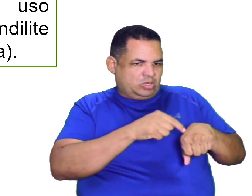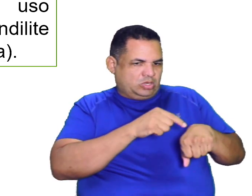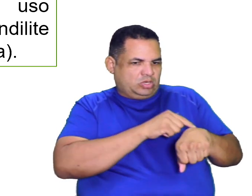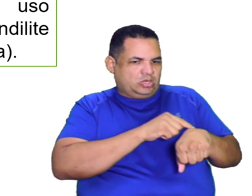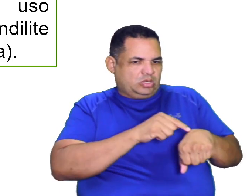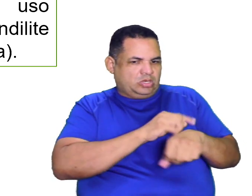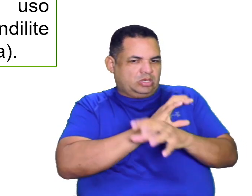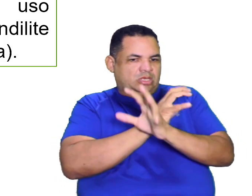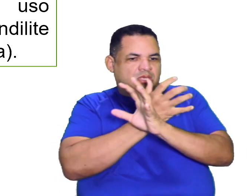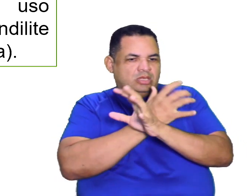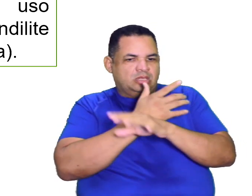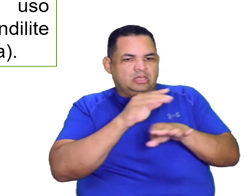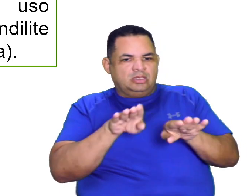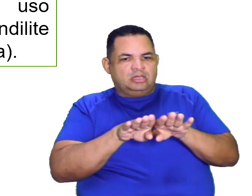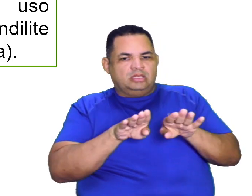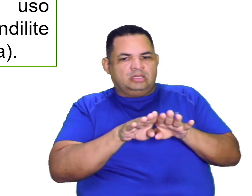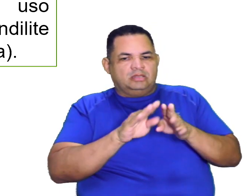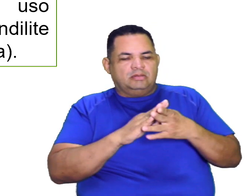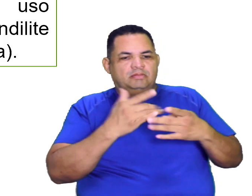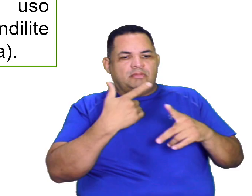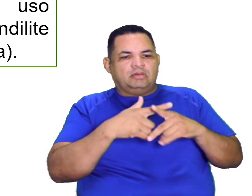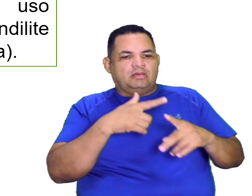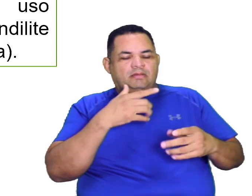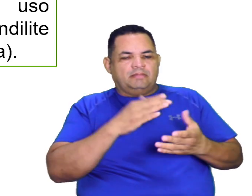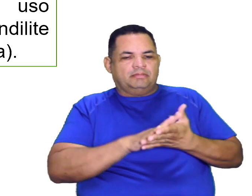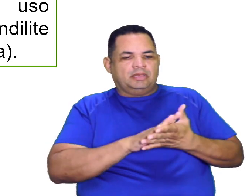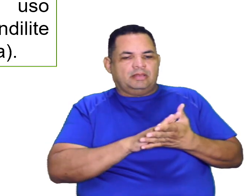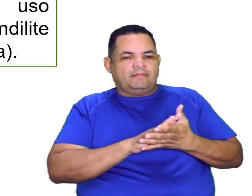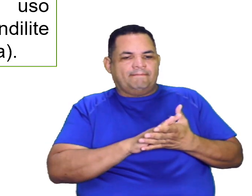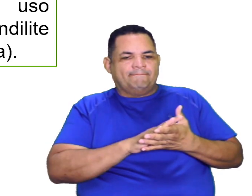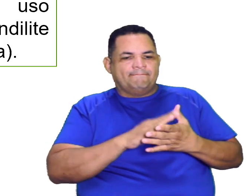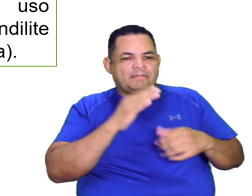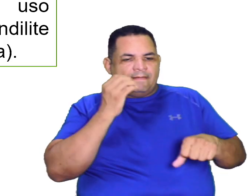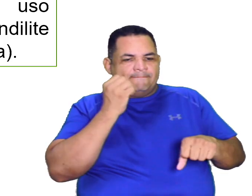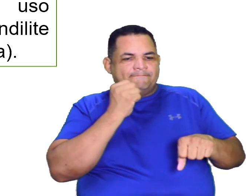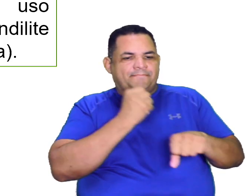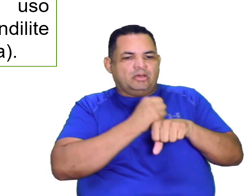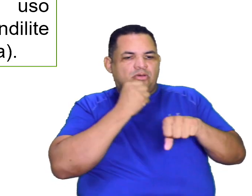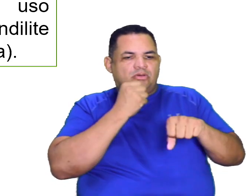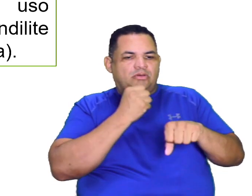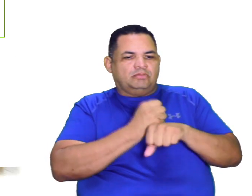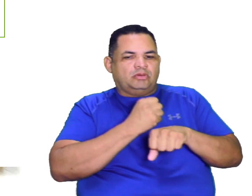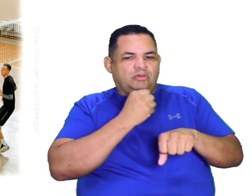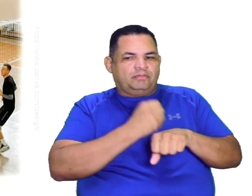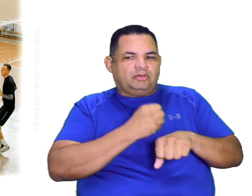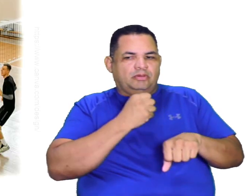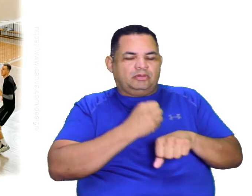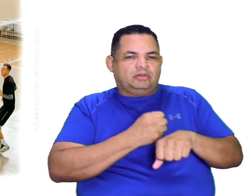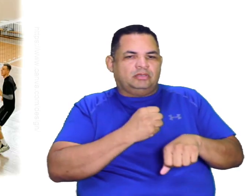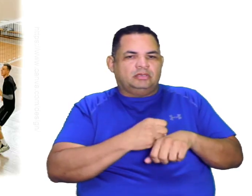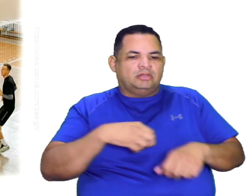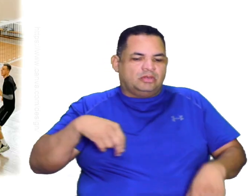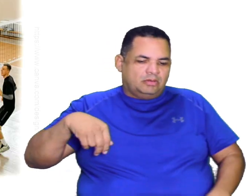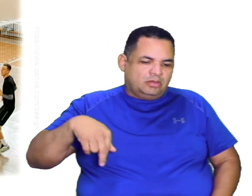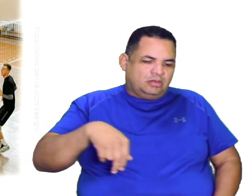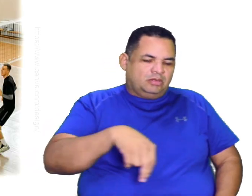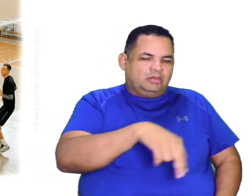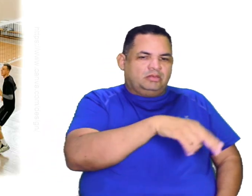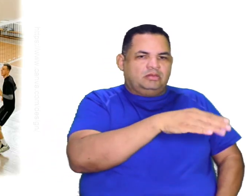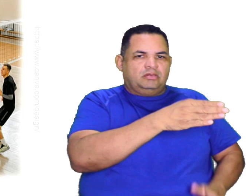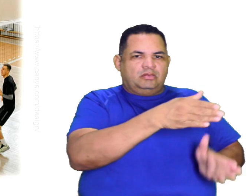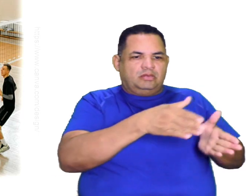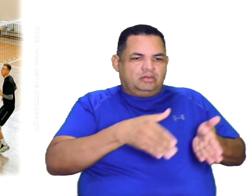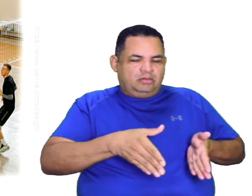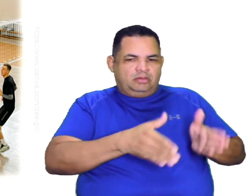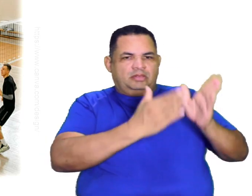associadas aí à reprodução de impacto comuns aí nos corredores. Muito bem. Quando a